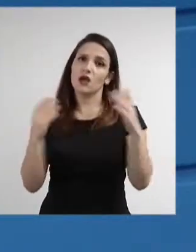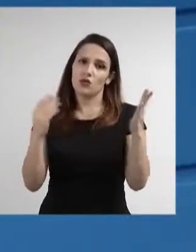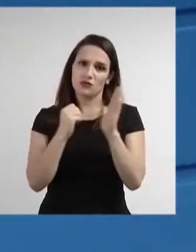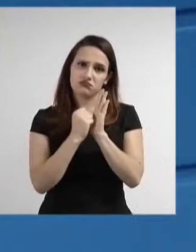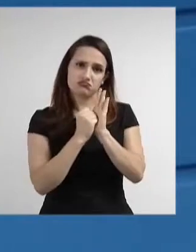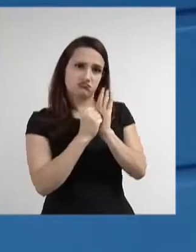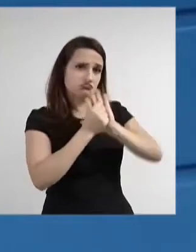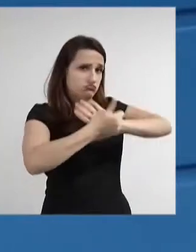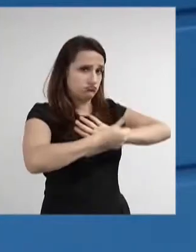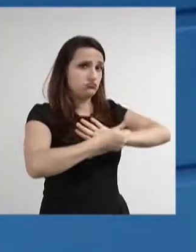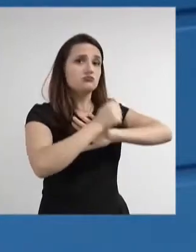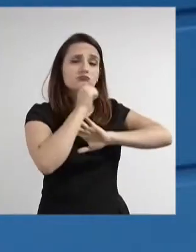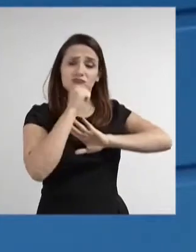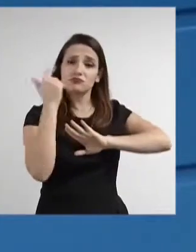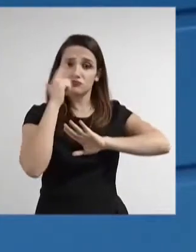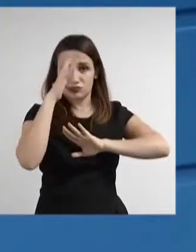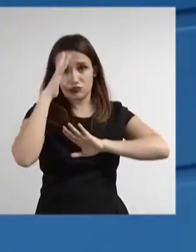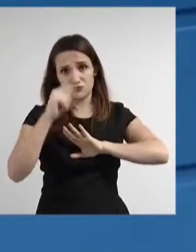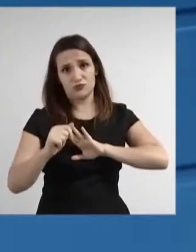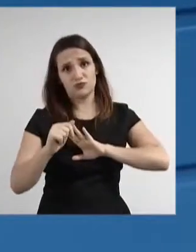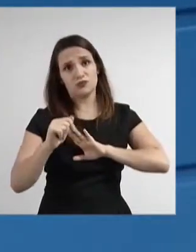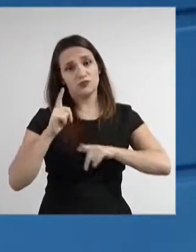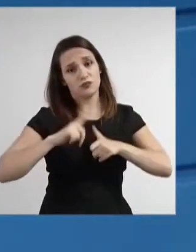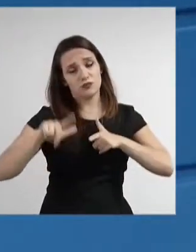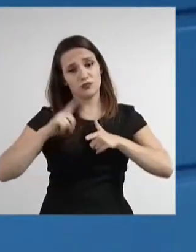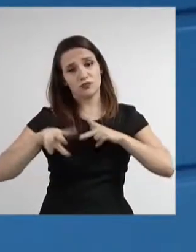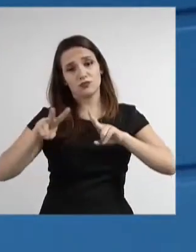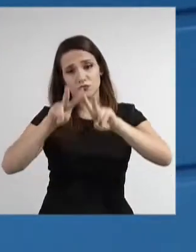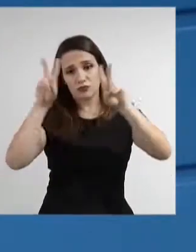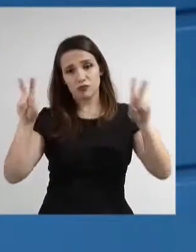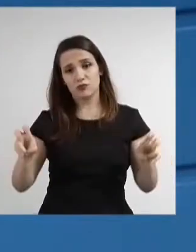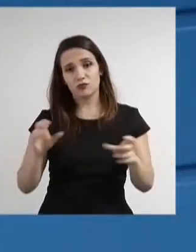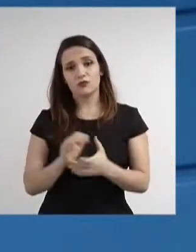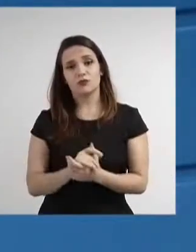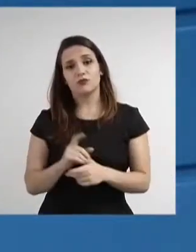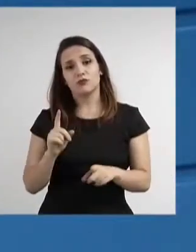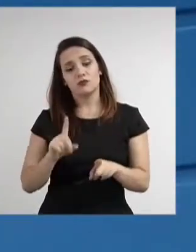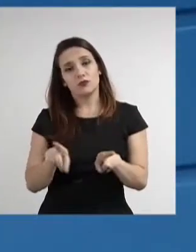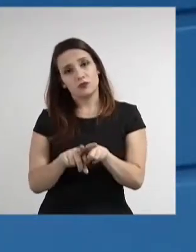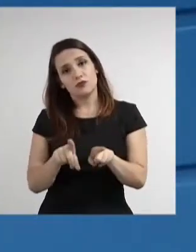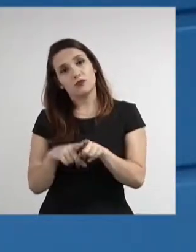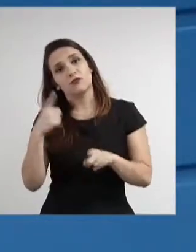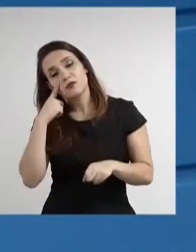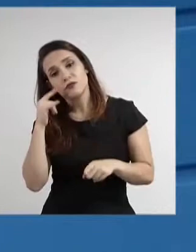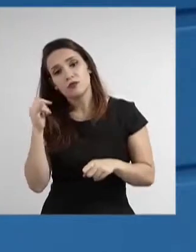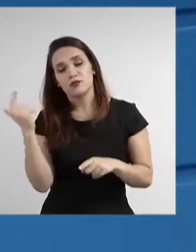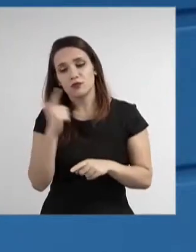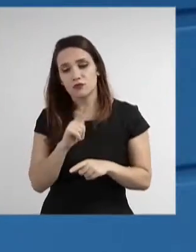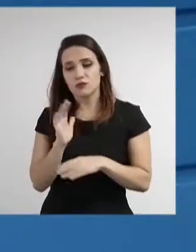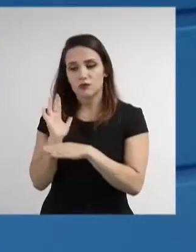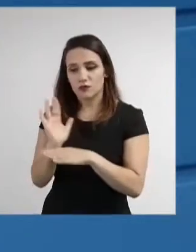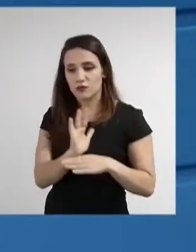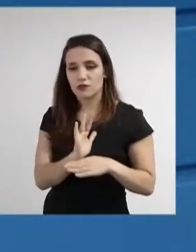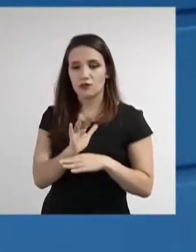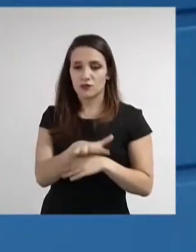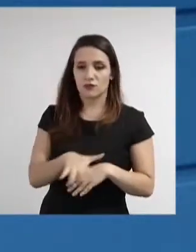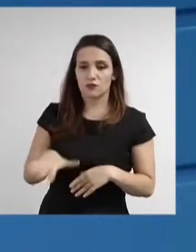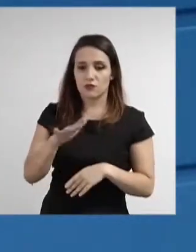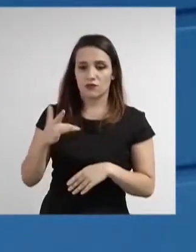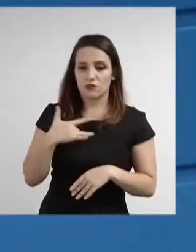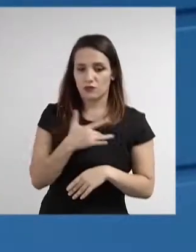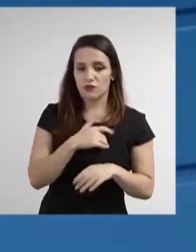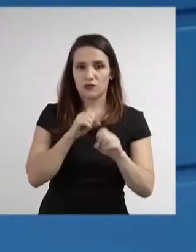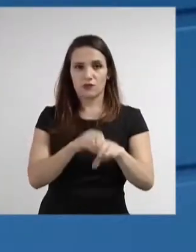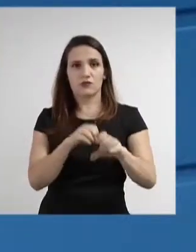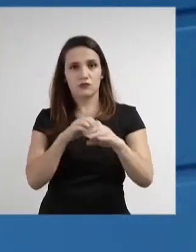semestre, luz a respeito desse assunto e abrindo inclusive a possibilidade ali para a área de saúde e educação de nós podermos